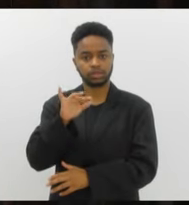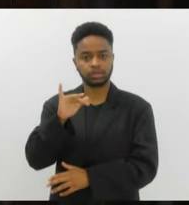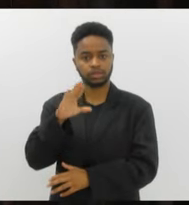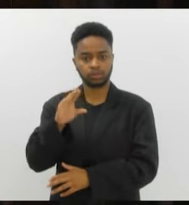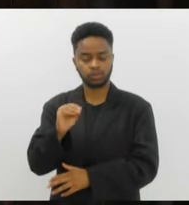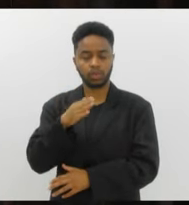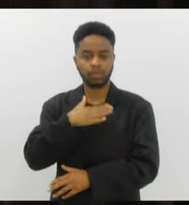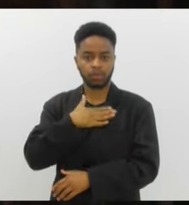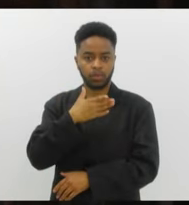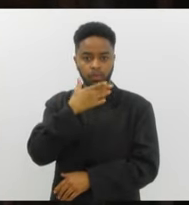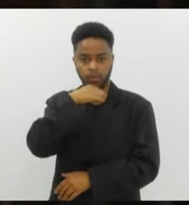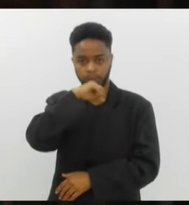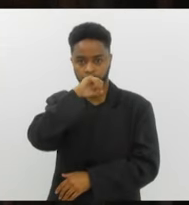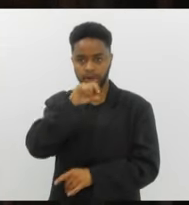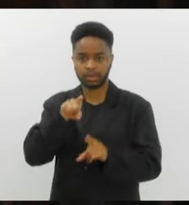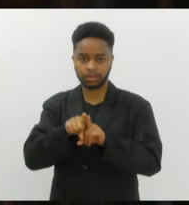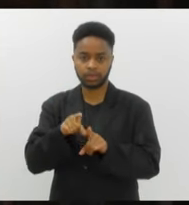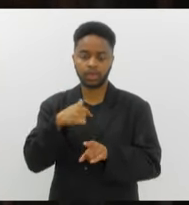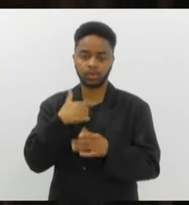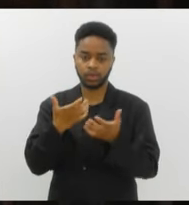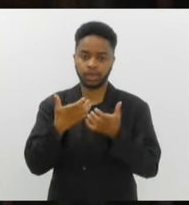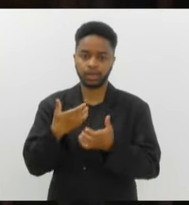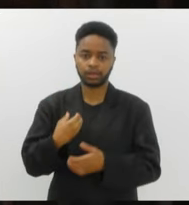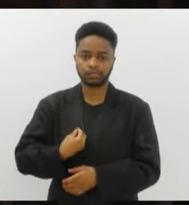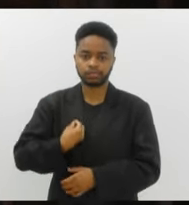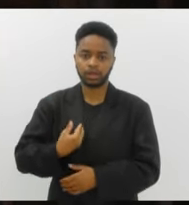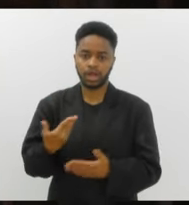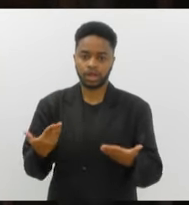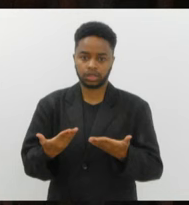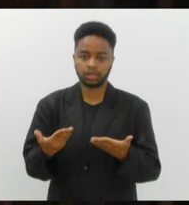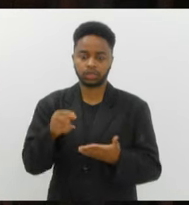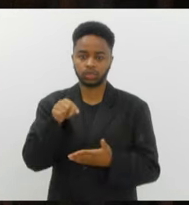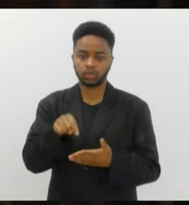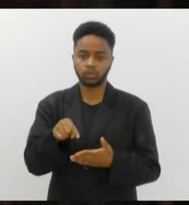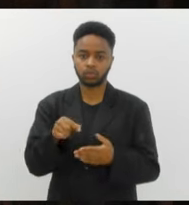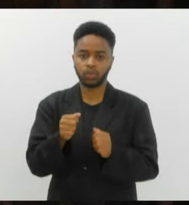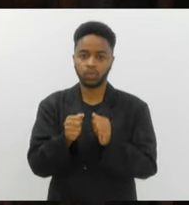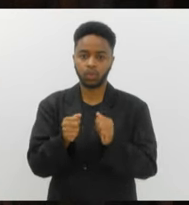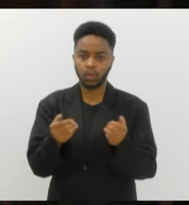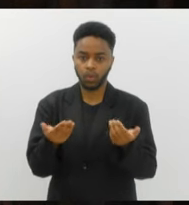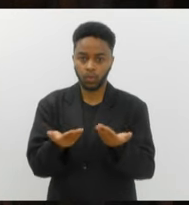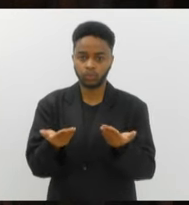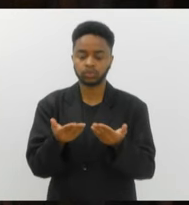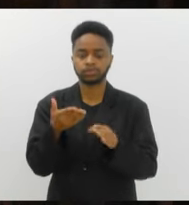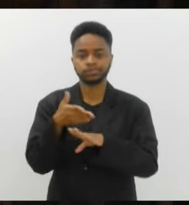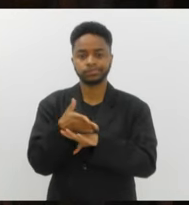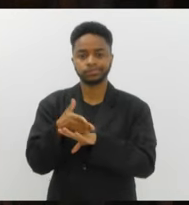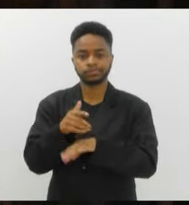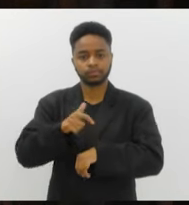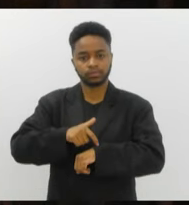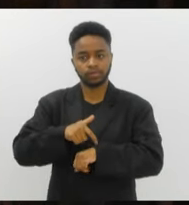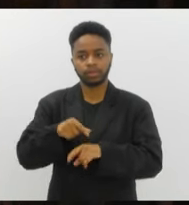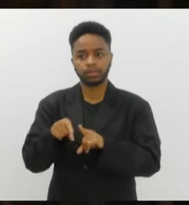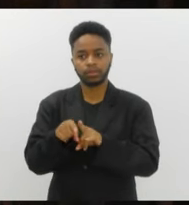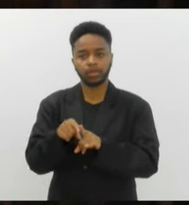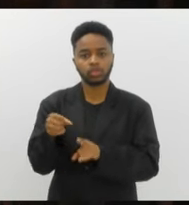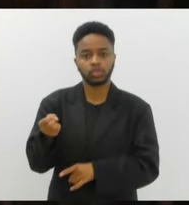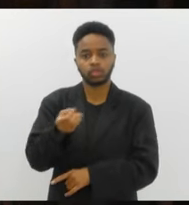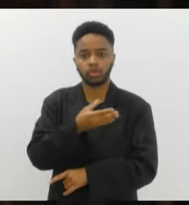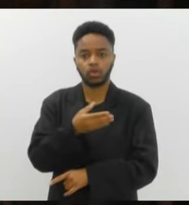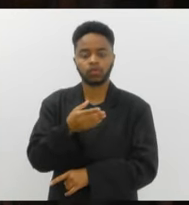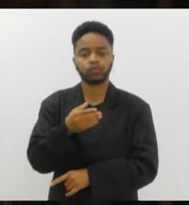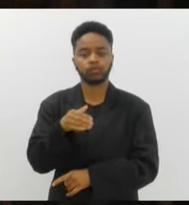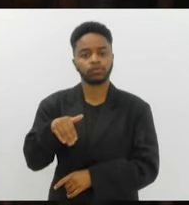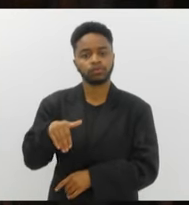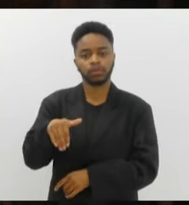meu pai, que eu queria que estivesse tanto aqui conosco hoje, participando desse momento. Um Macuco novo, recente, do